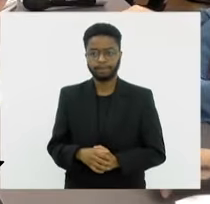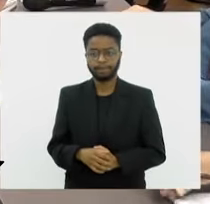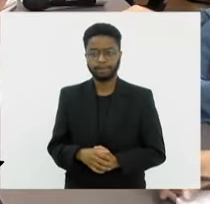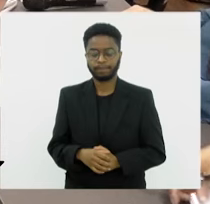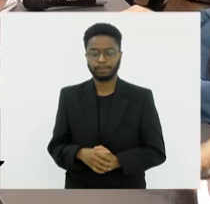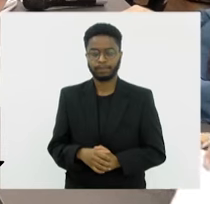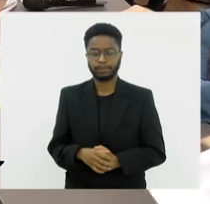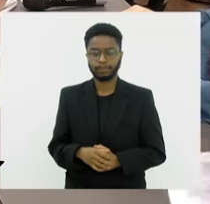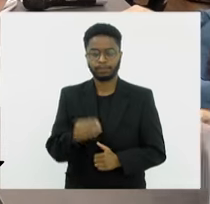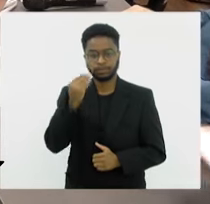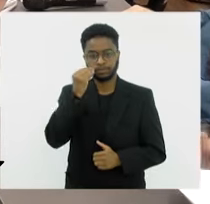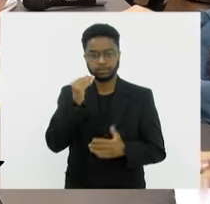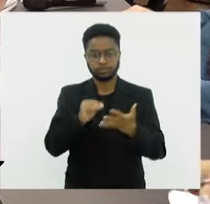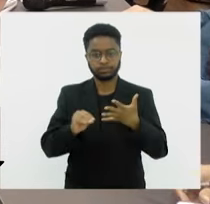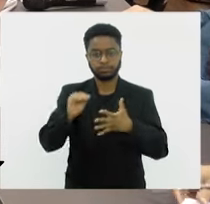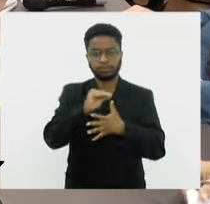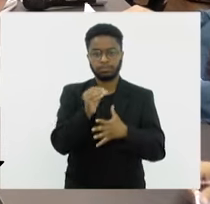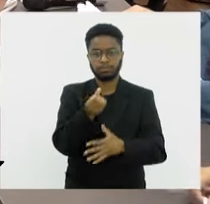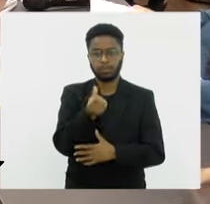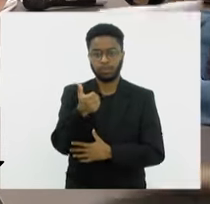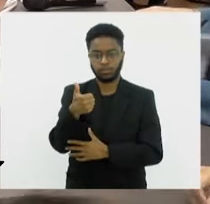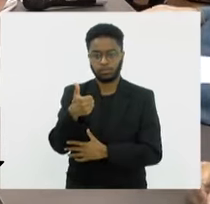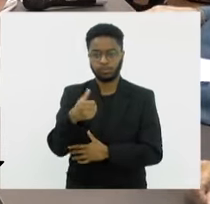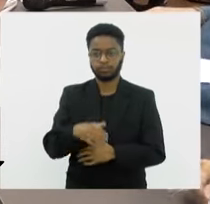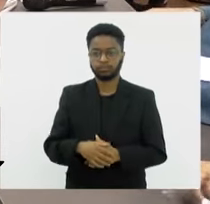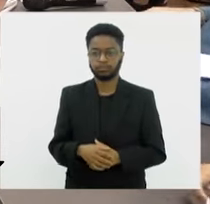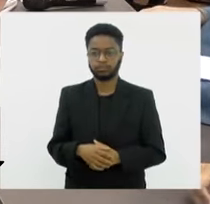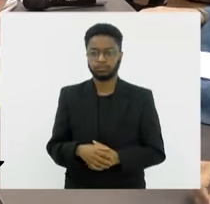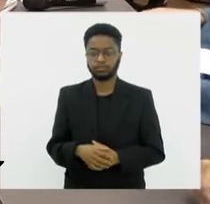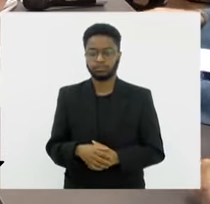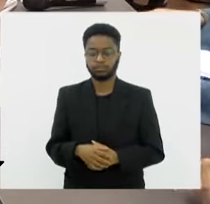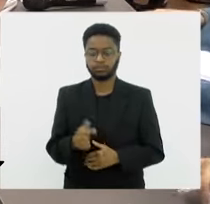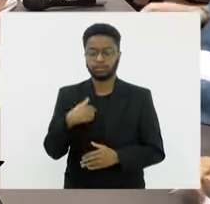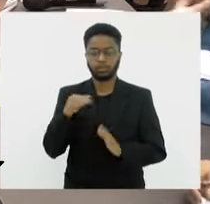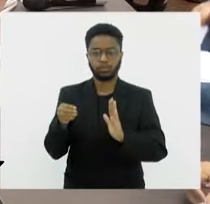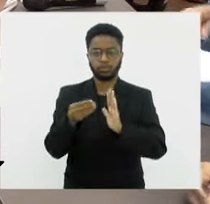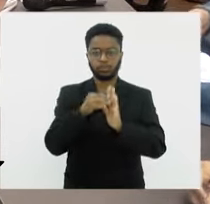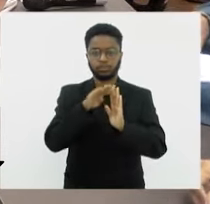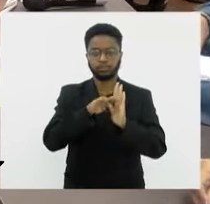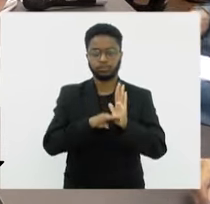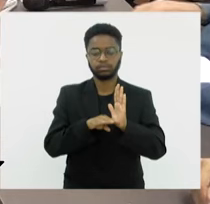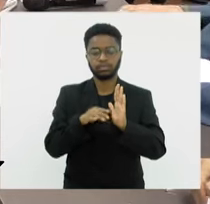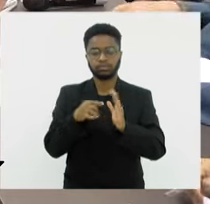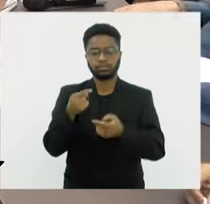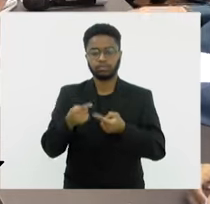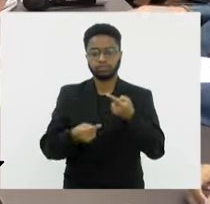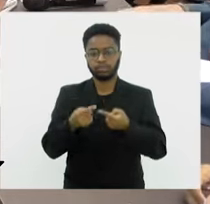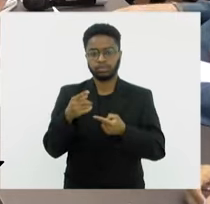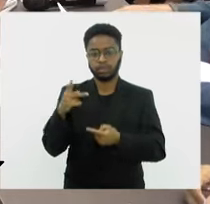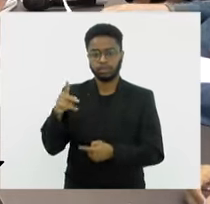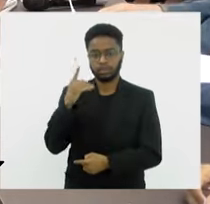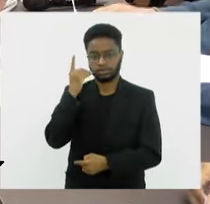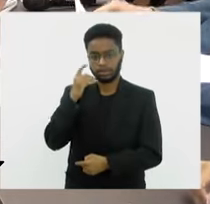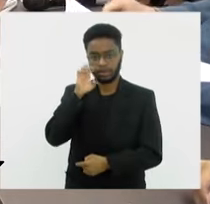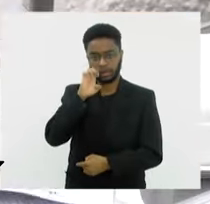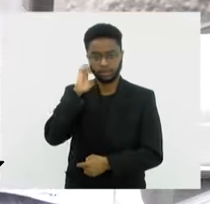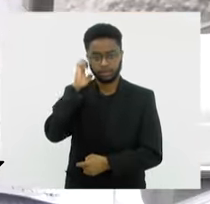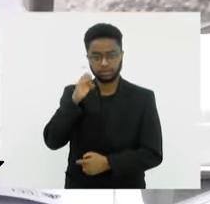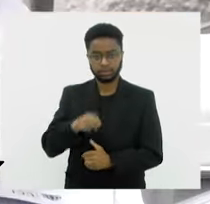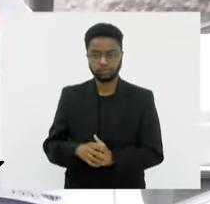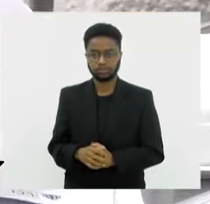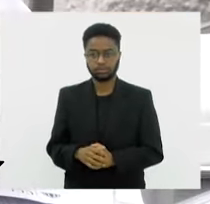Ah, antecipar o 61? É, antecipar o 61. Então vou fazer a antecipação aqui, chamar os trabalhos à ordem para deferir a questão de ordem, deputada Élica Takimoto, no sentido